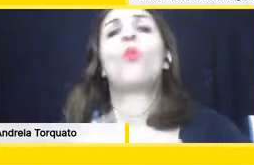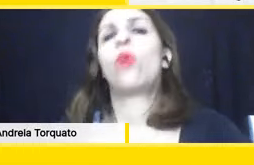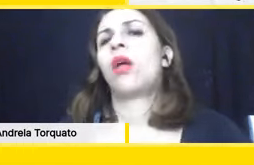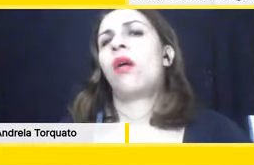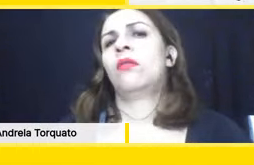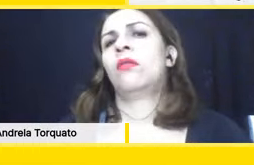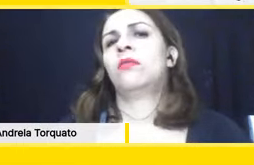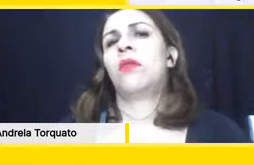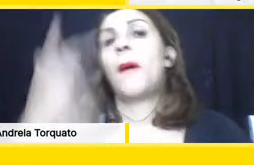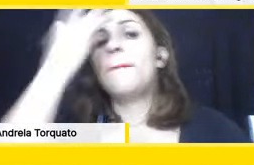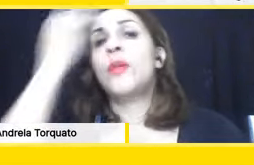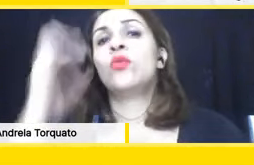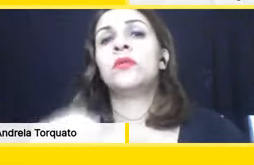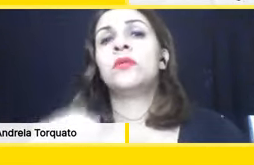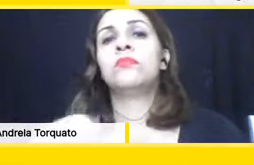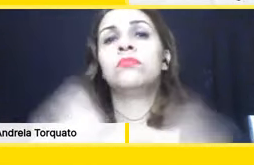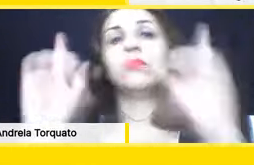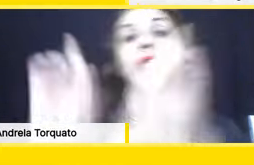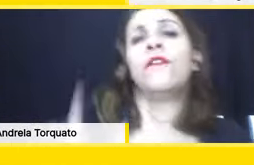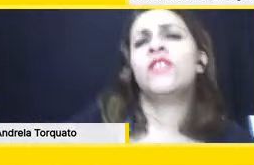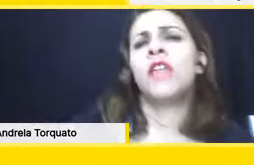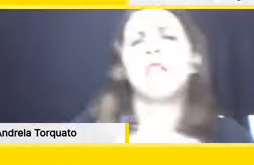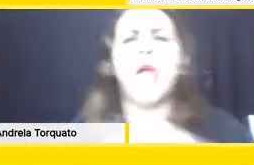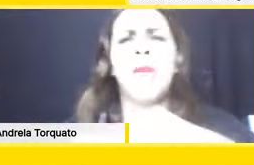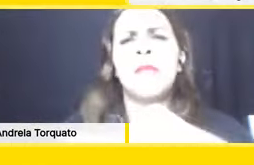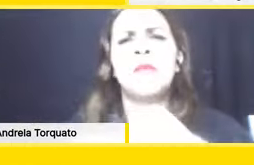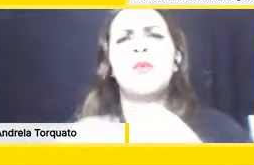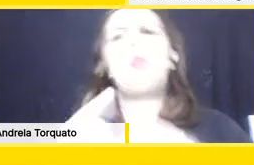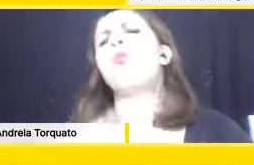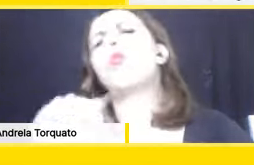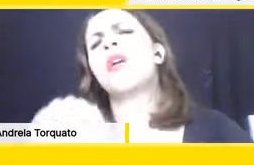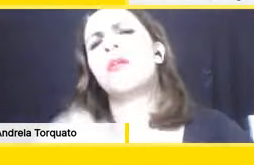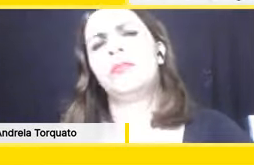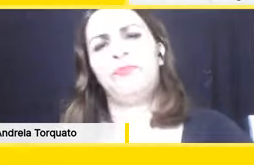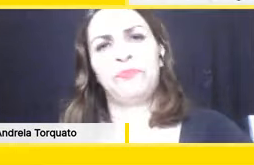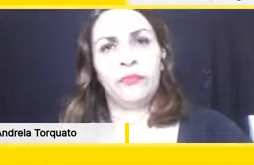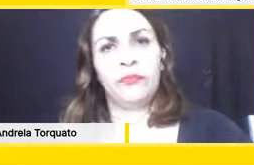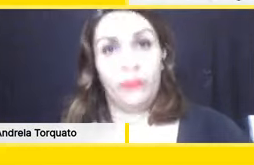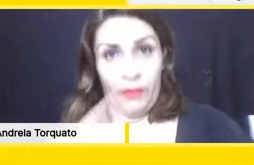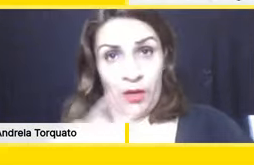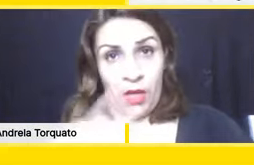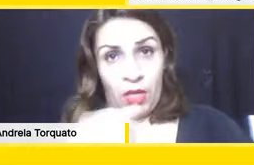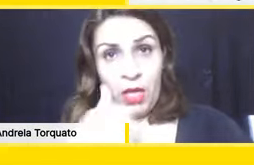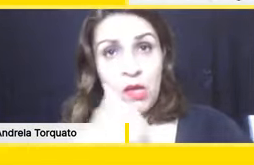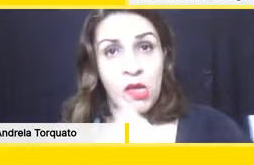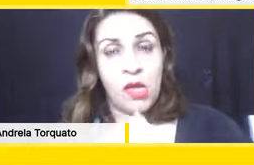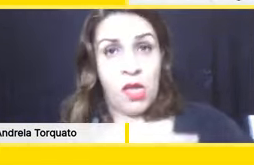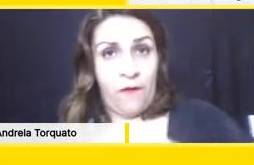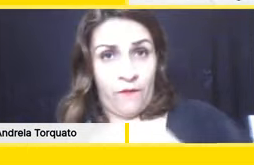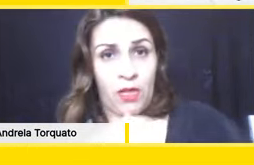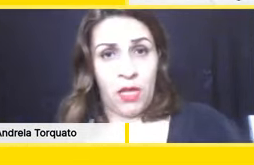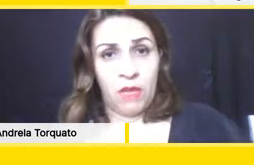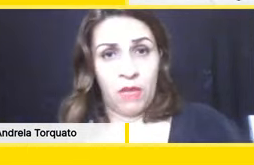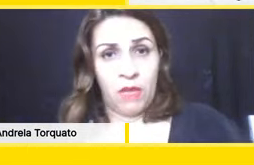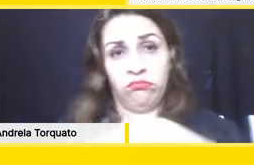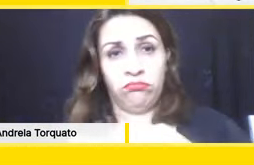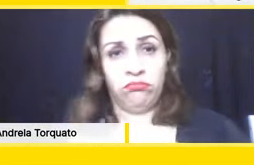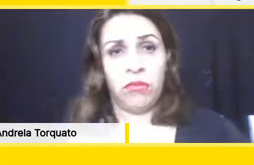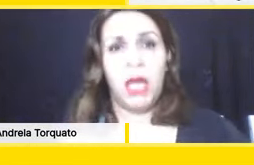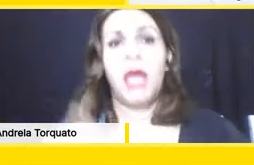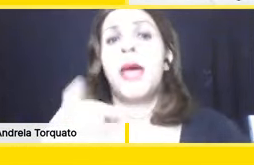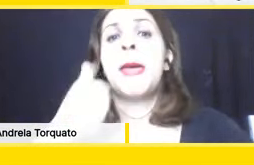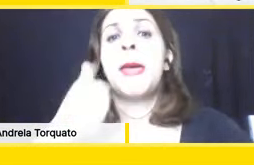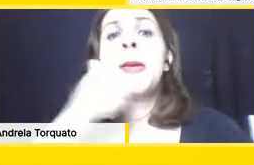para pessoas com deficiência. Então, eu tenho uma filha que tem epilepsia. A minha esposa é presidente